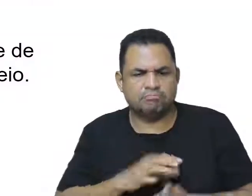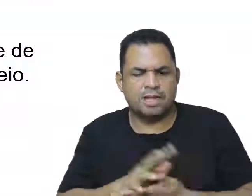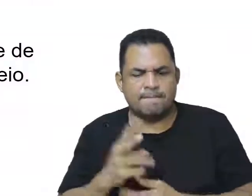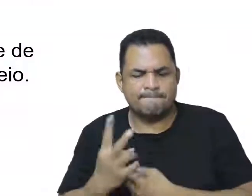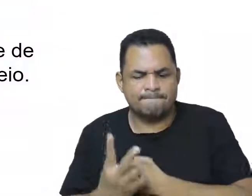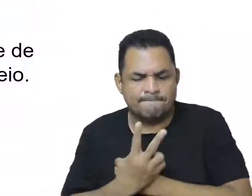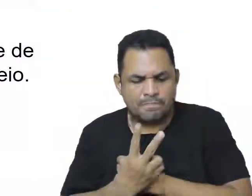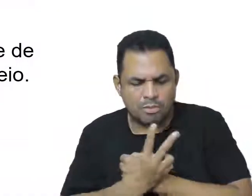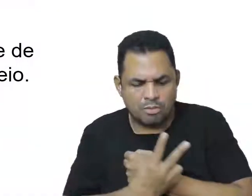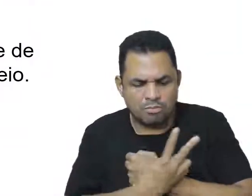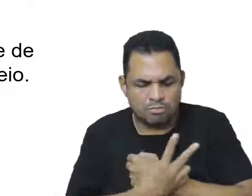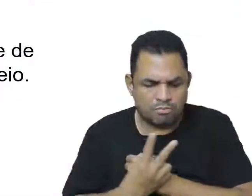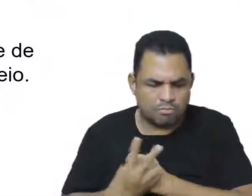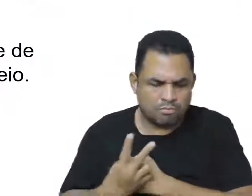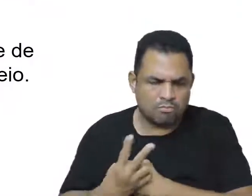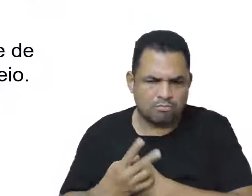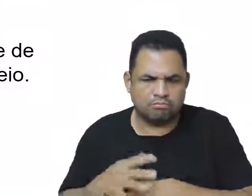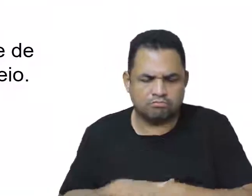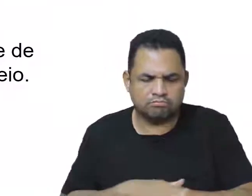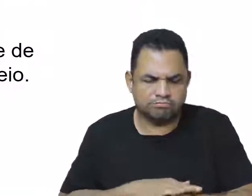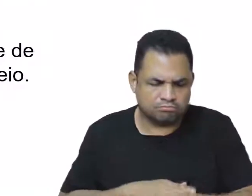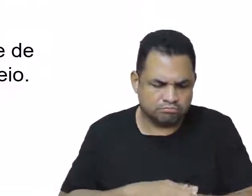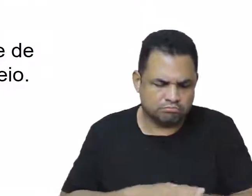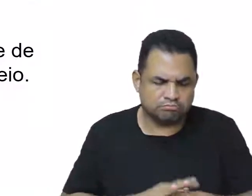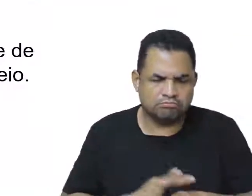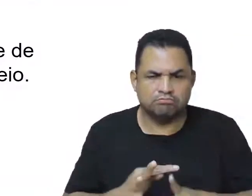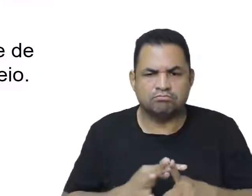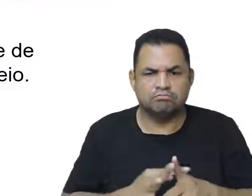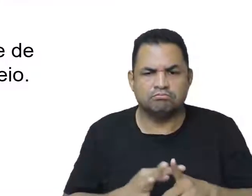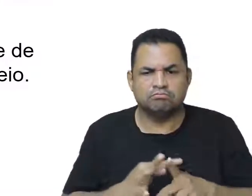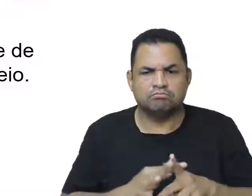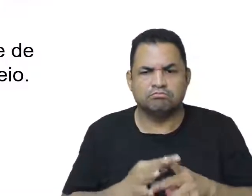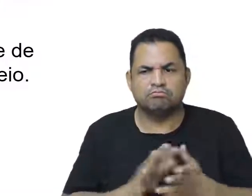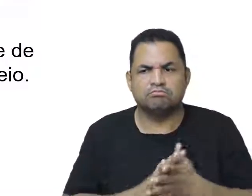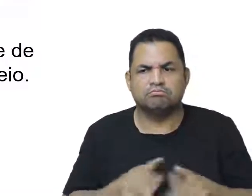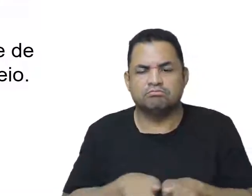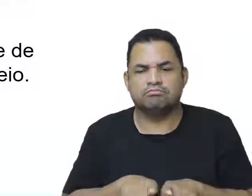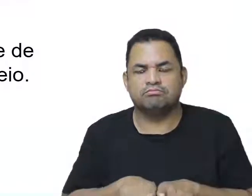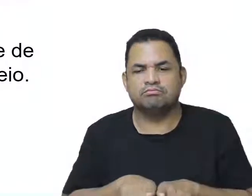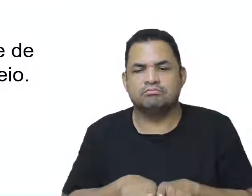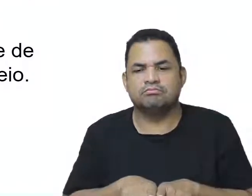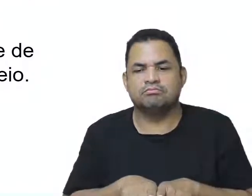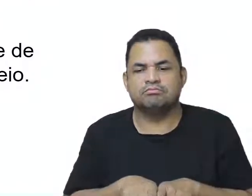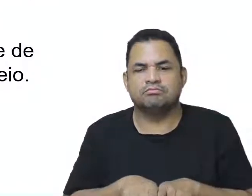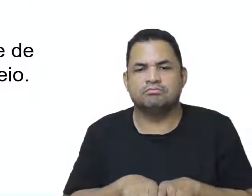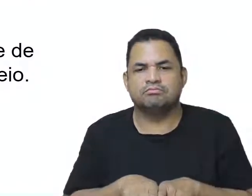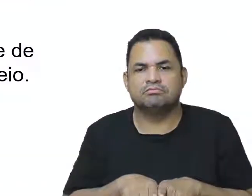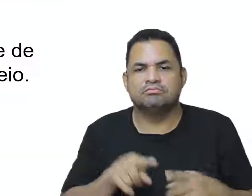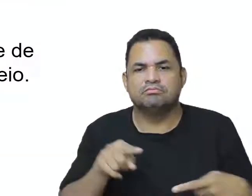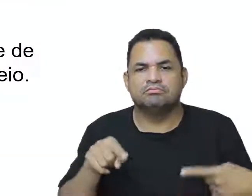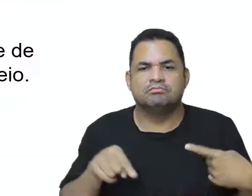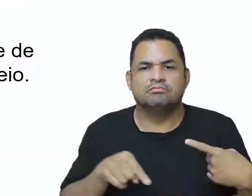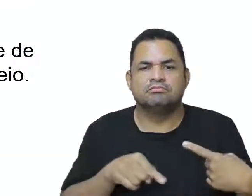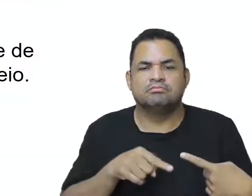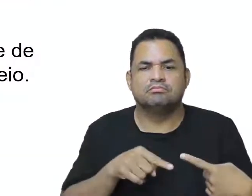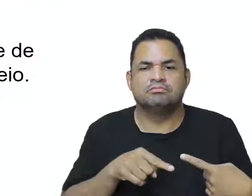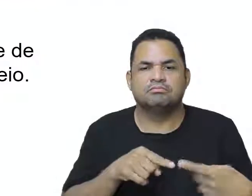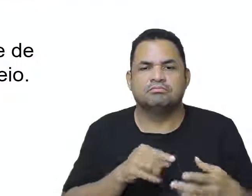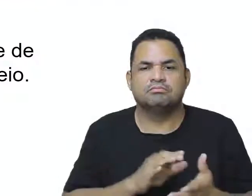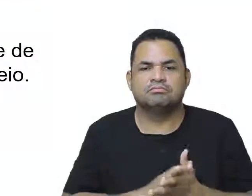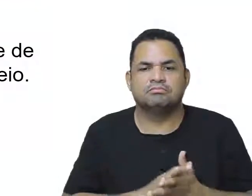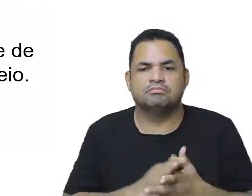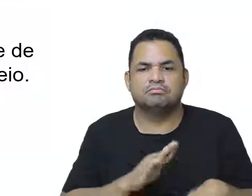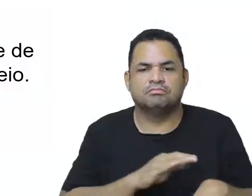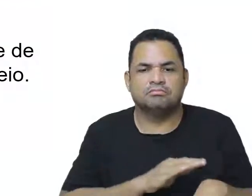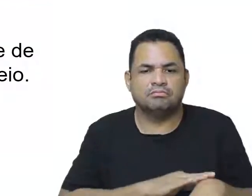gente, de tentar manter uma temperatura no nosso organismo, elas têm também a função, como é que eu vou dizer, de